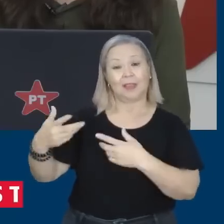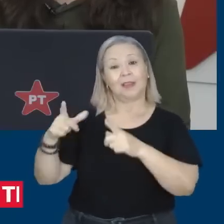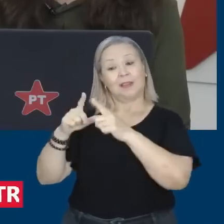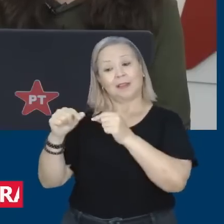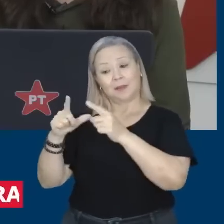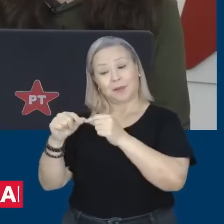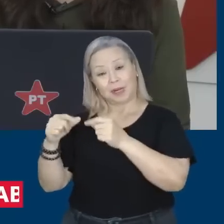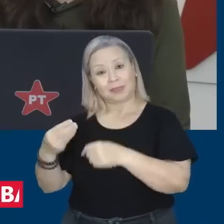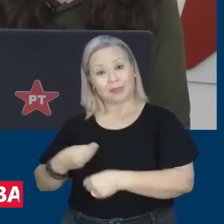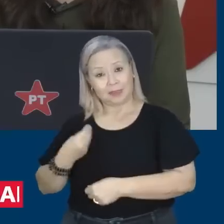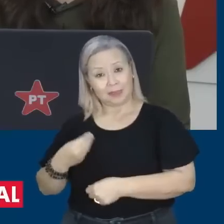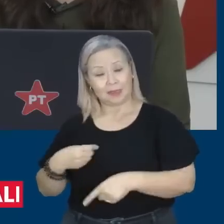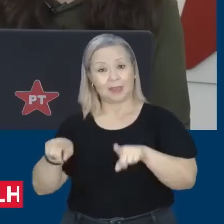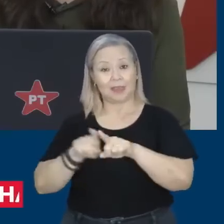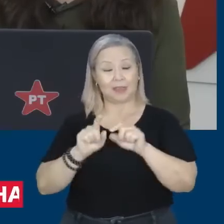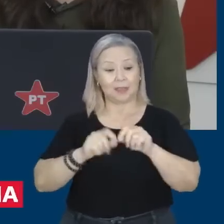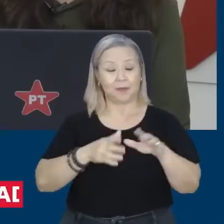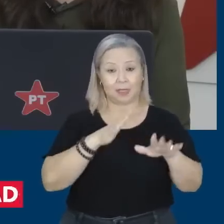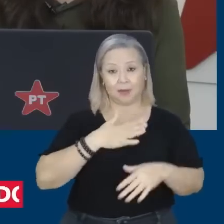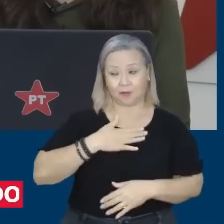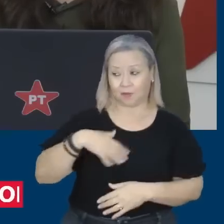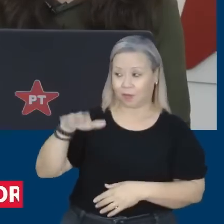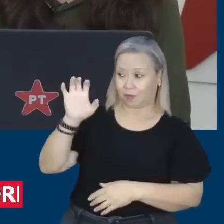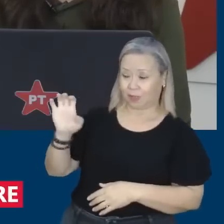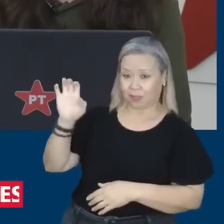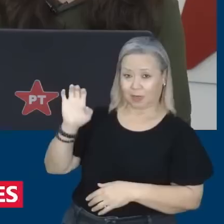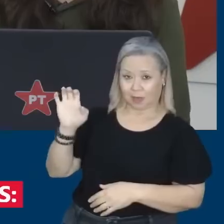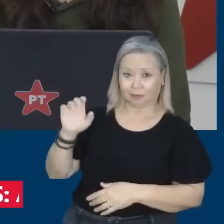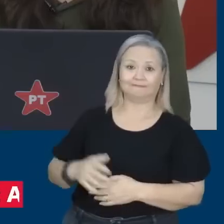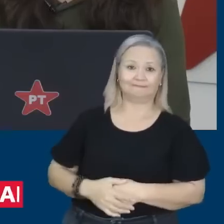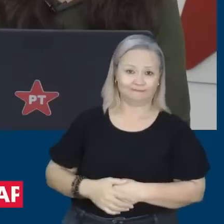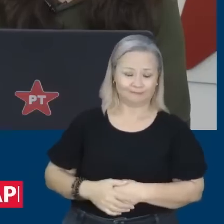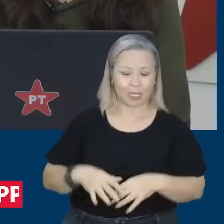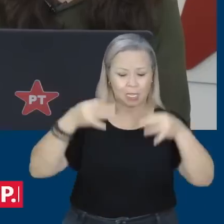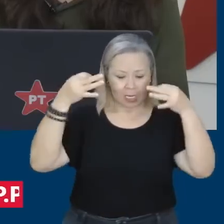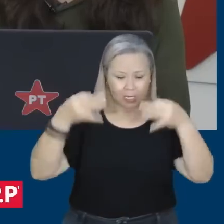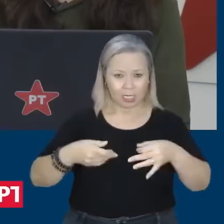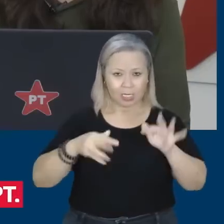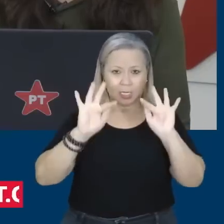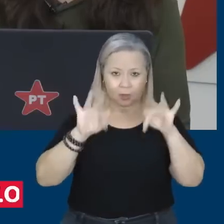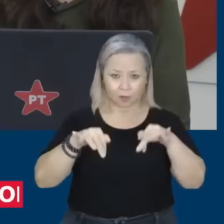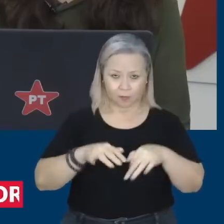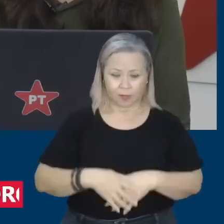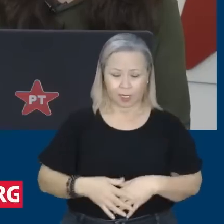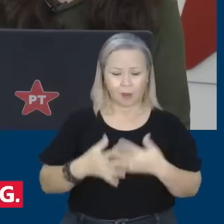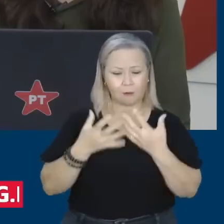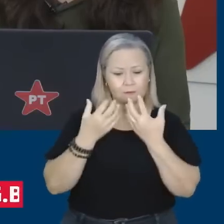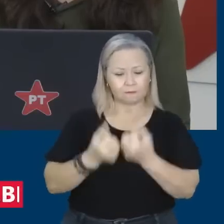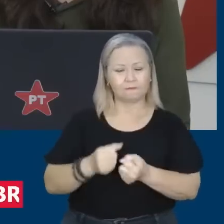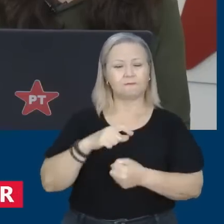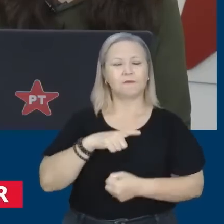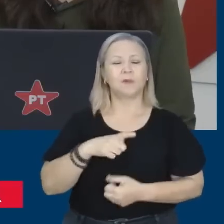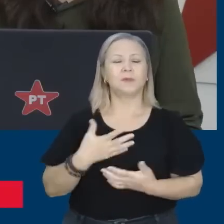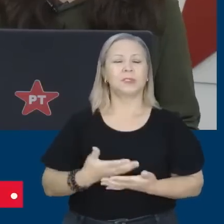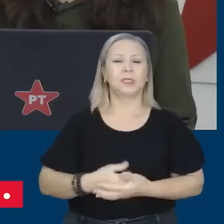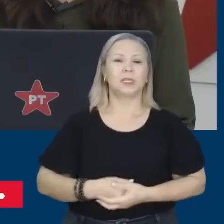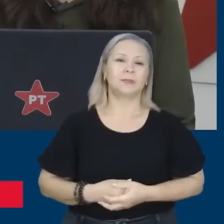Brasil, mas principalmente no meu estado. Mas eu tenho certeza que no final de tudo isso nós vamos ter